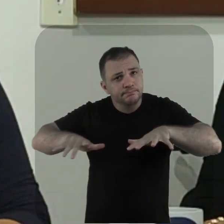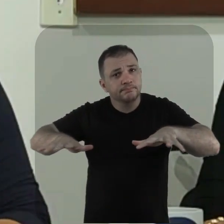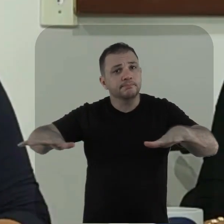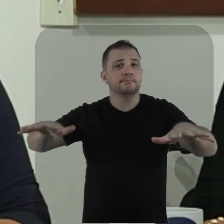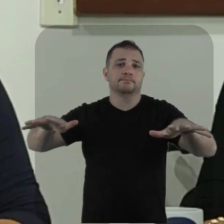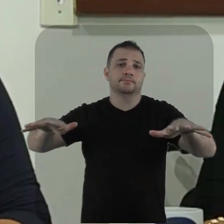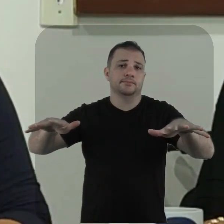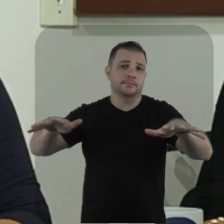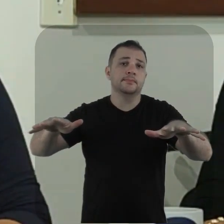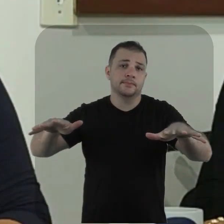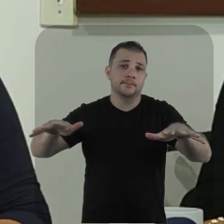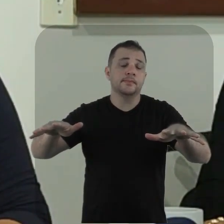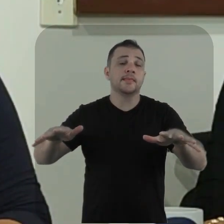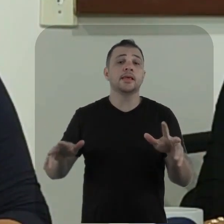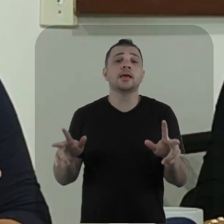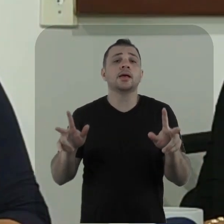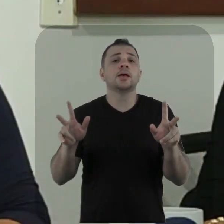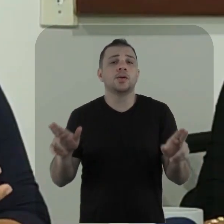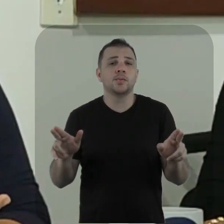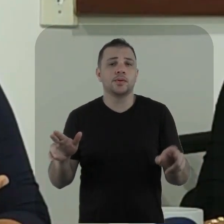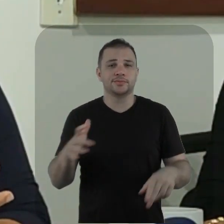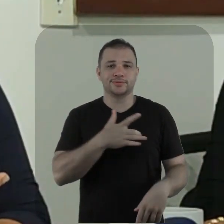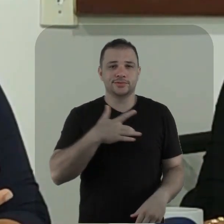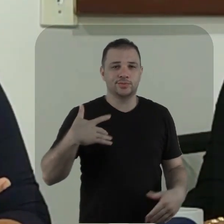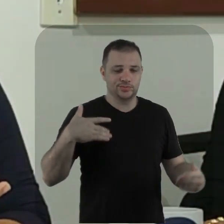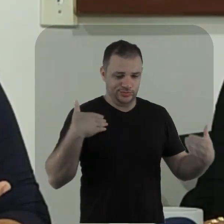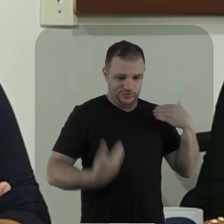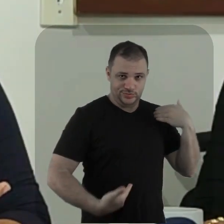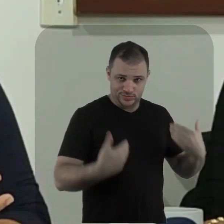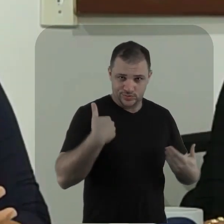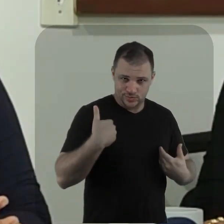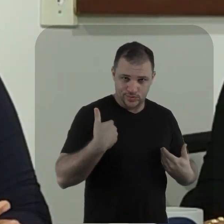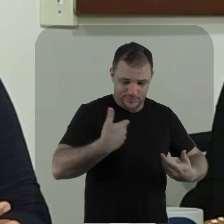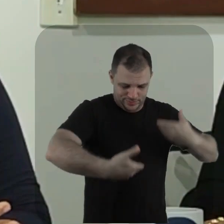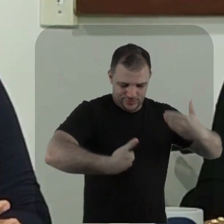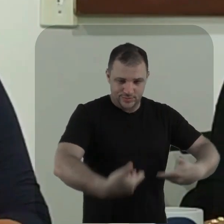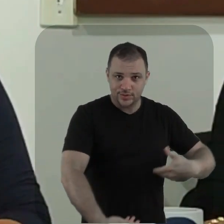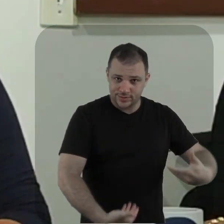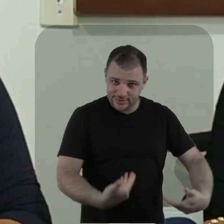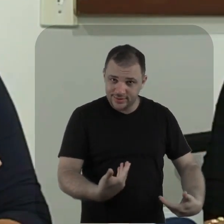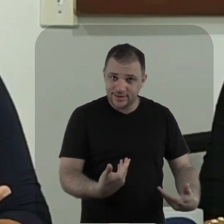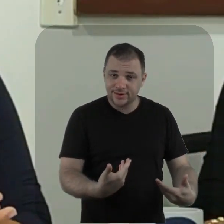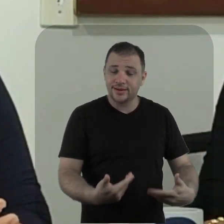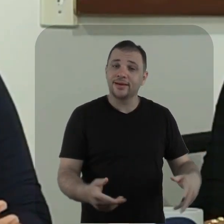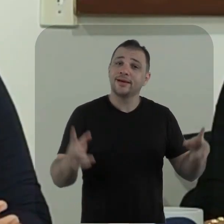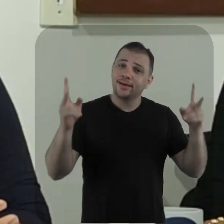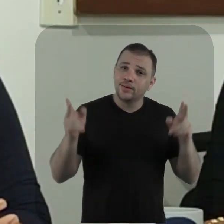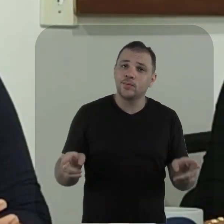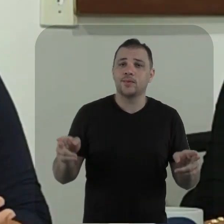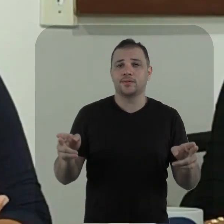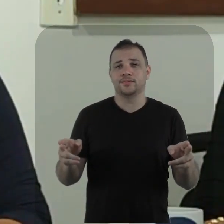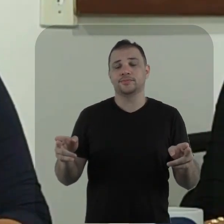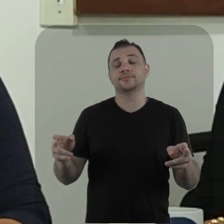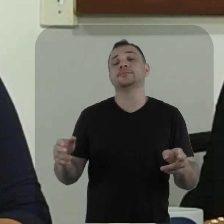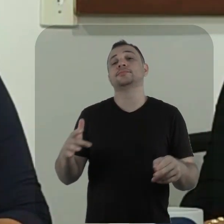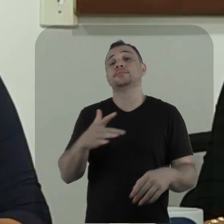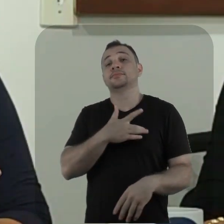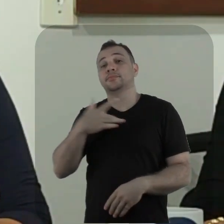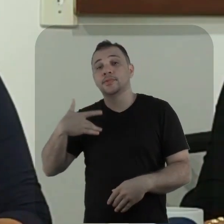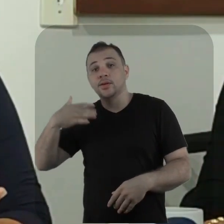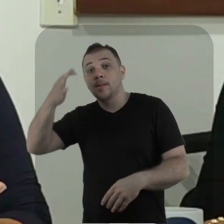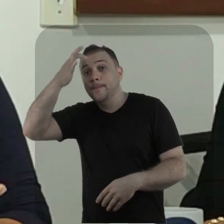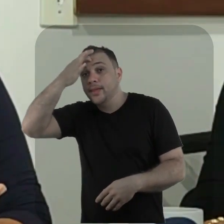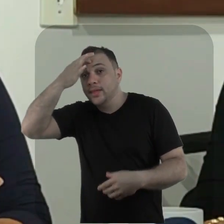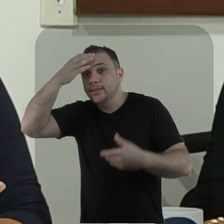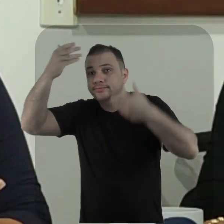isso realmente se propague, né, assim como se fala tanto da questão da saúde física, né, cuidar da saúde física, né, a ideia